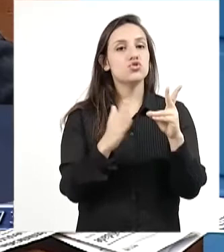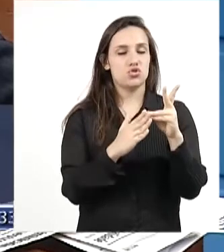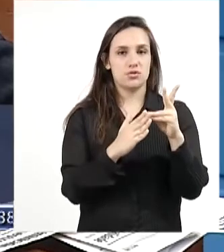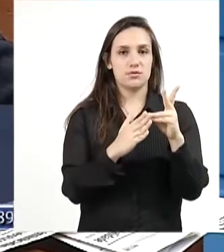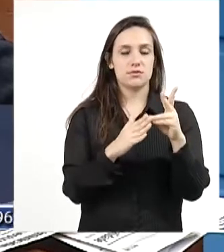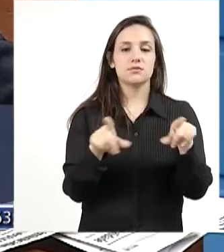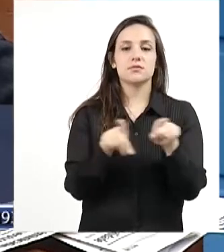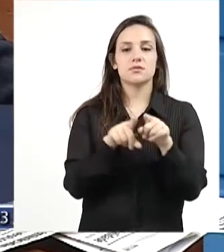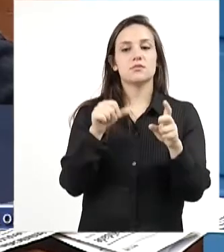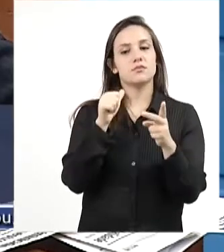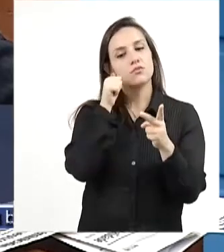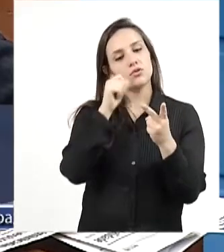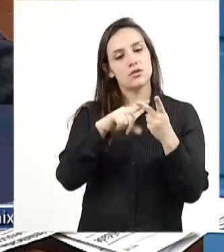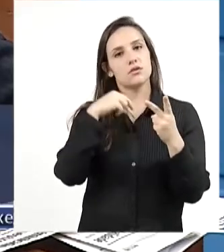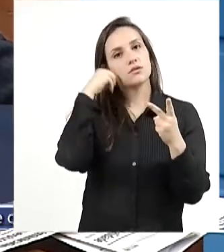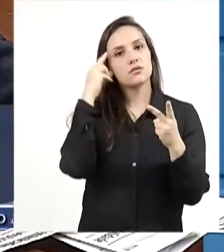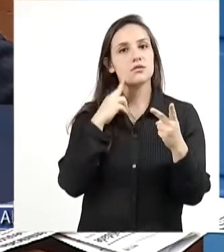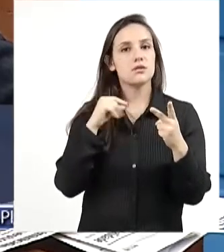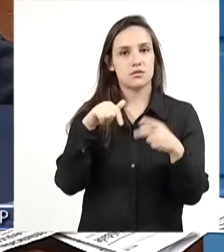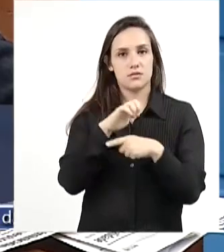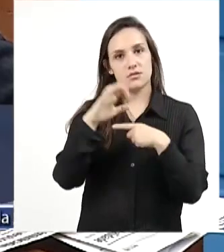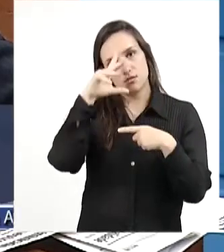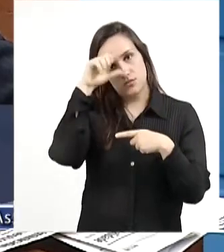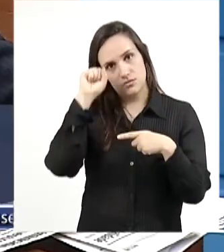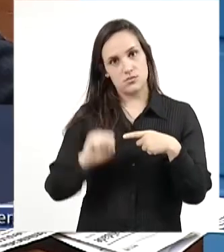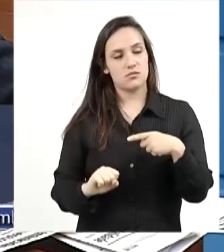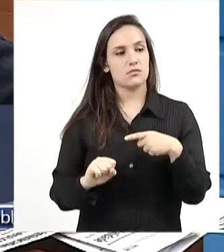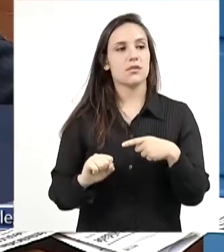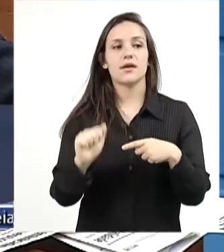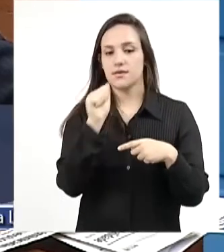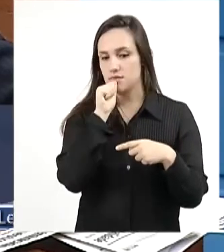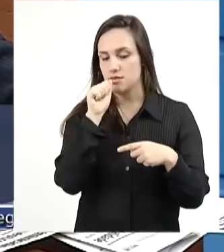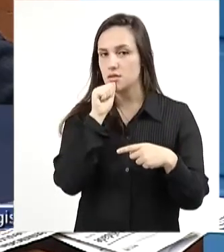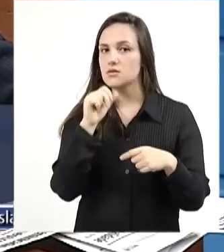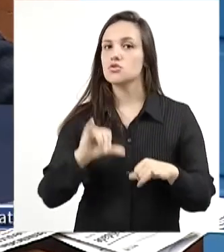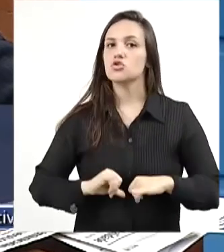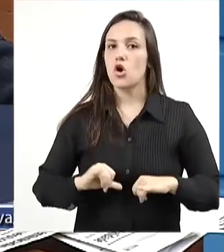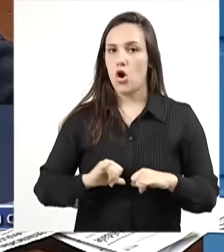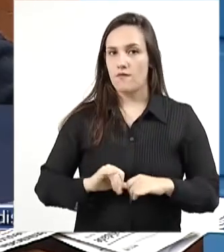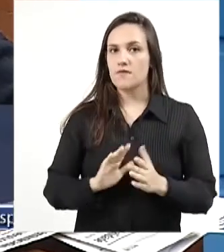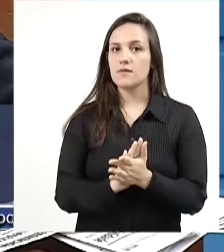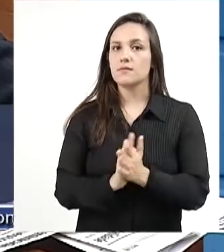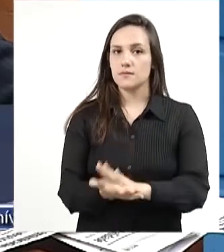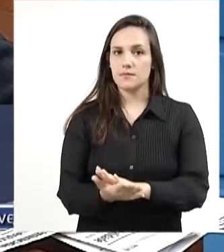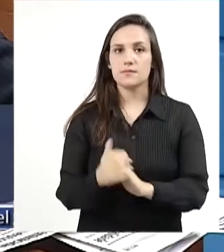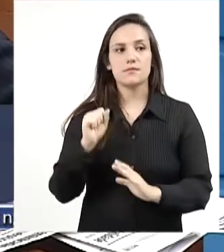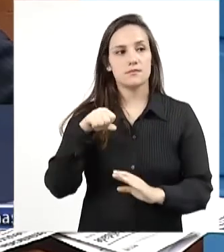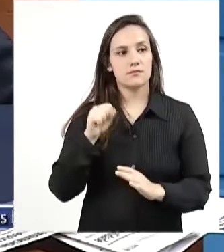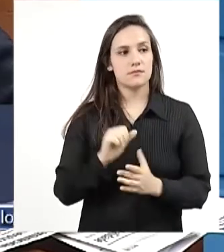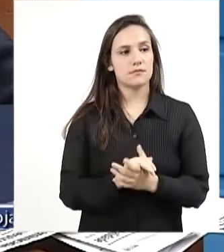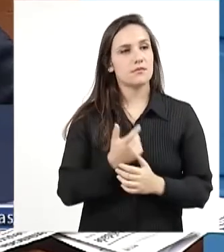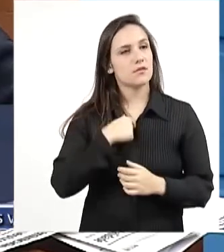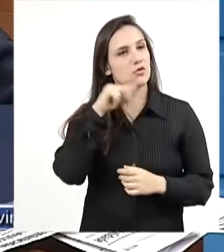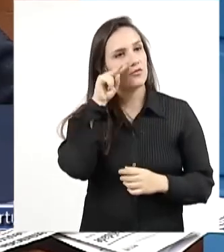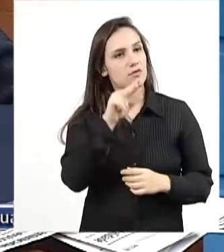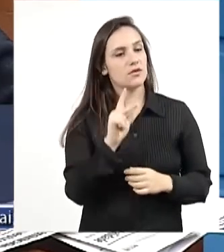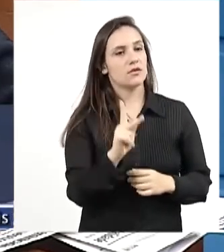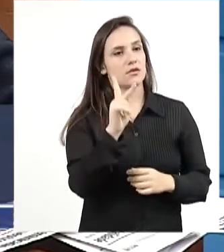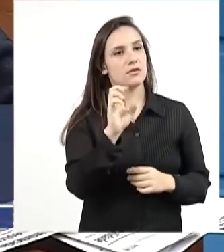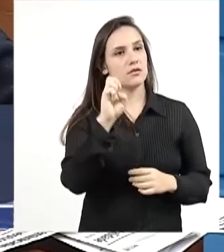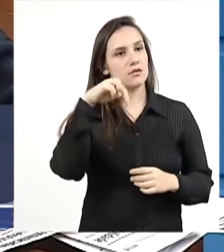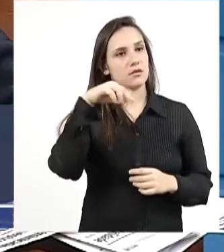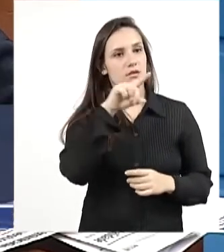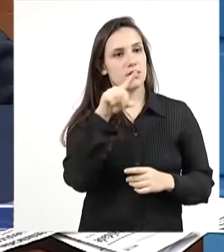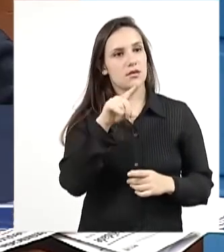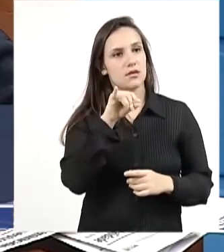da mulher negra do Mato Grosso do Sul, que ainda sofre discriminação, e eu estou vendo a Kenzie aqui, Kenzie,